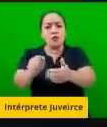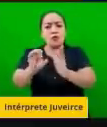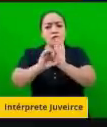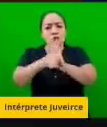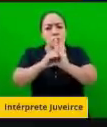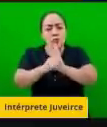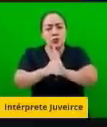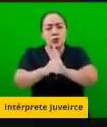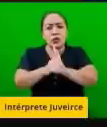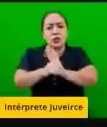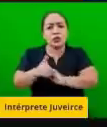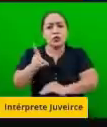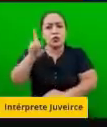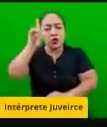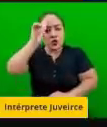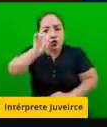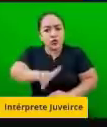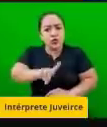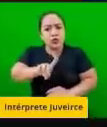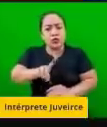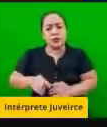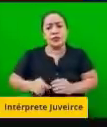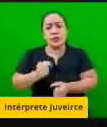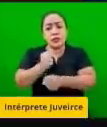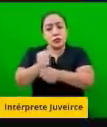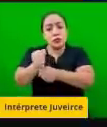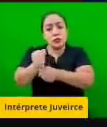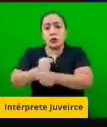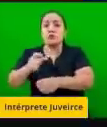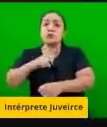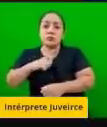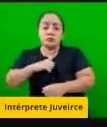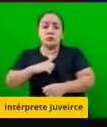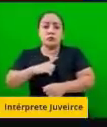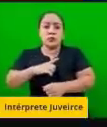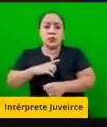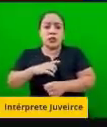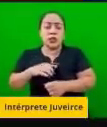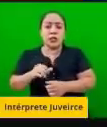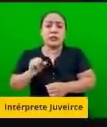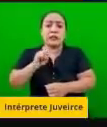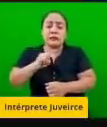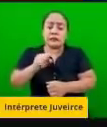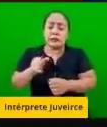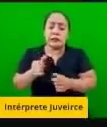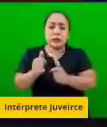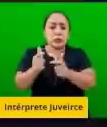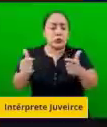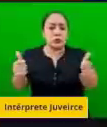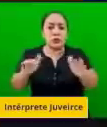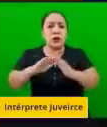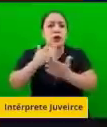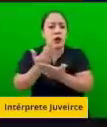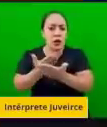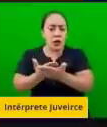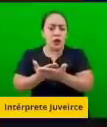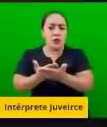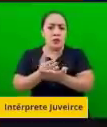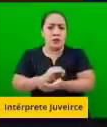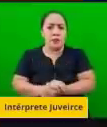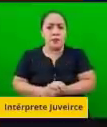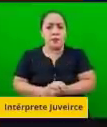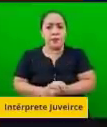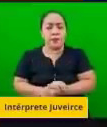letivos em que as aulas presenciais estiverem suspensas. Então, esse parágrafo, ele